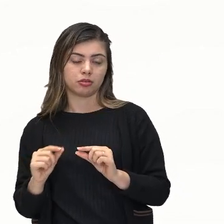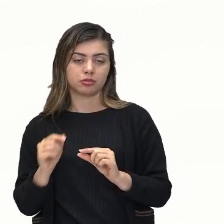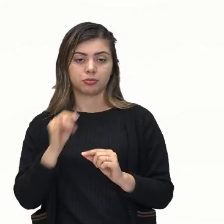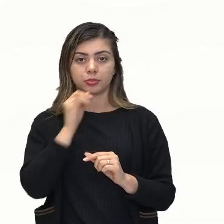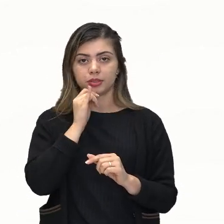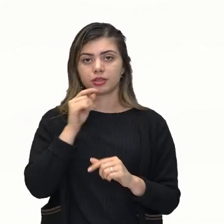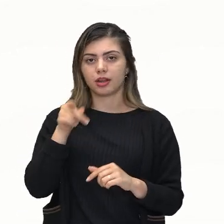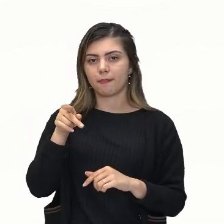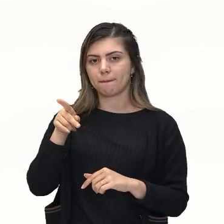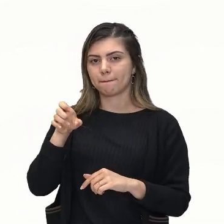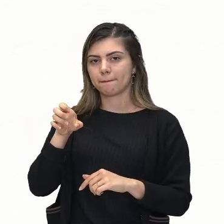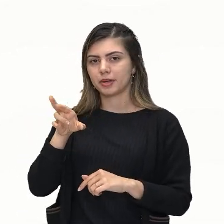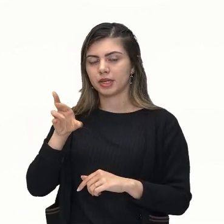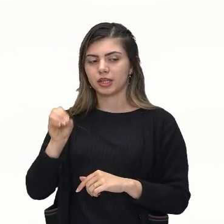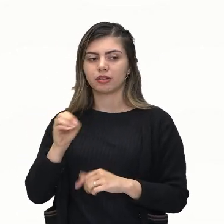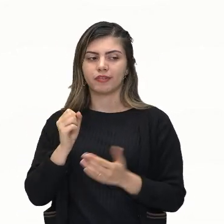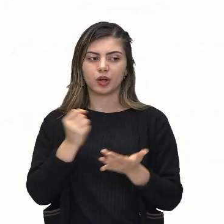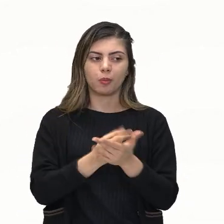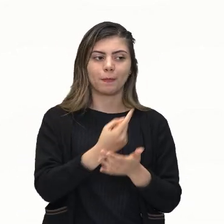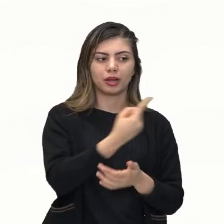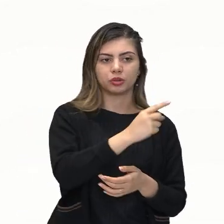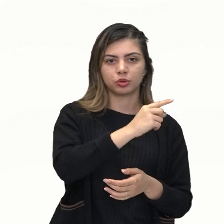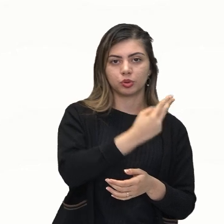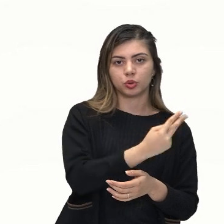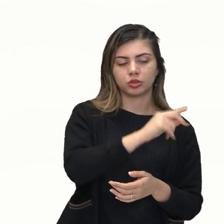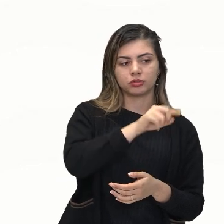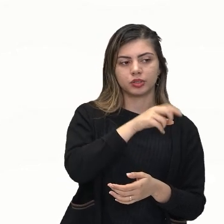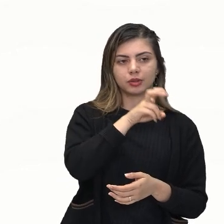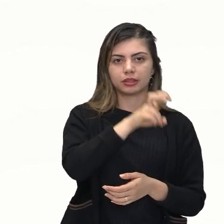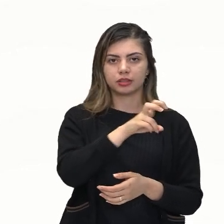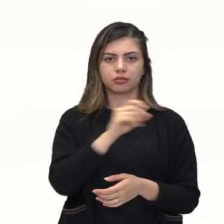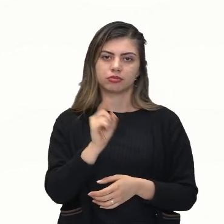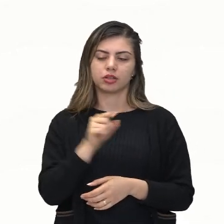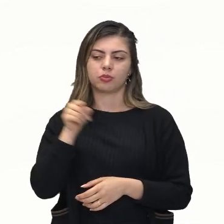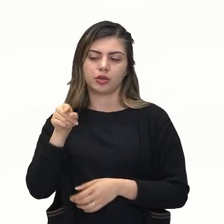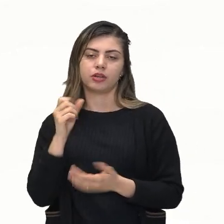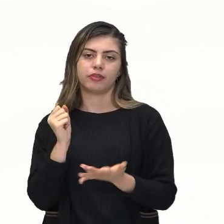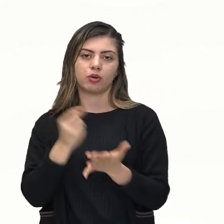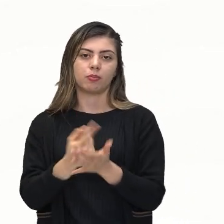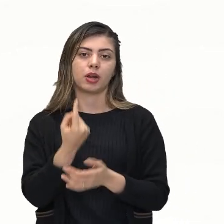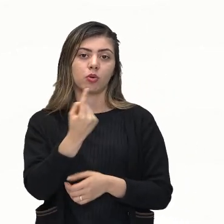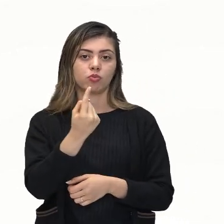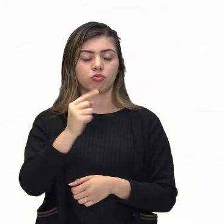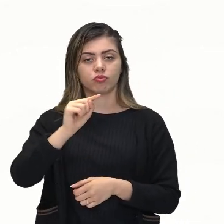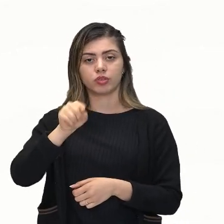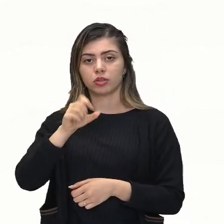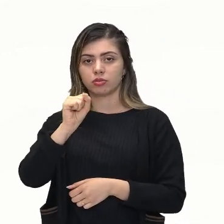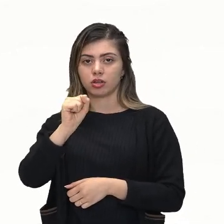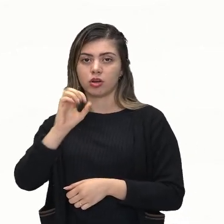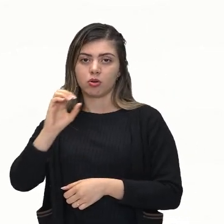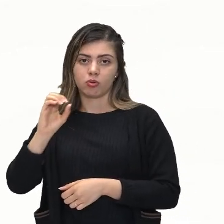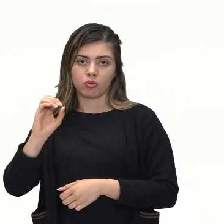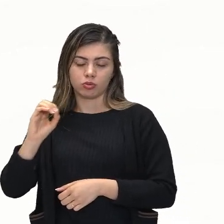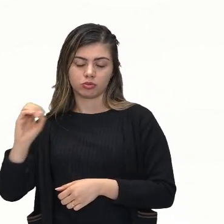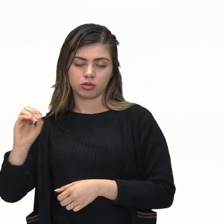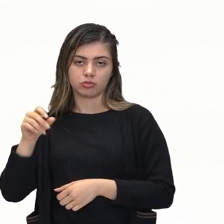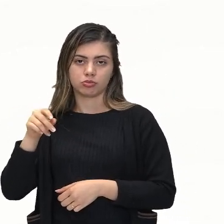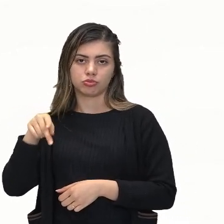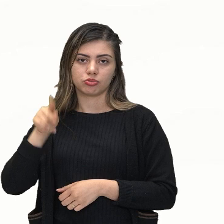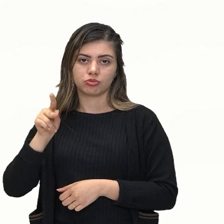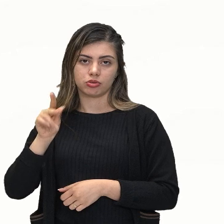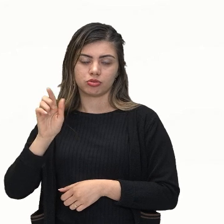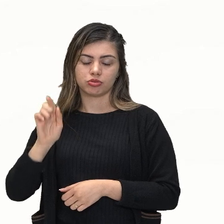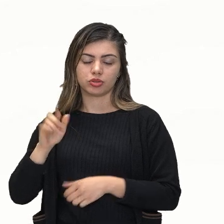não vai comprar 2,5 kg, ele só vai comprar 1,8 kg, certo? Se eu estou comprando menos